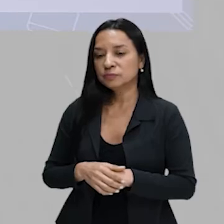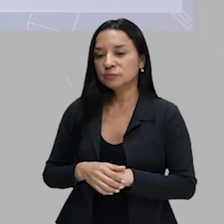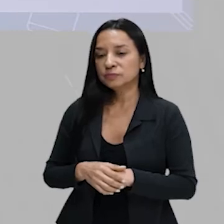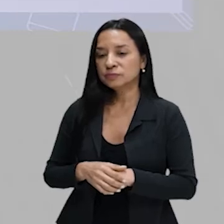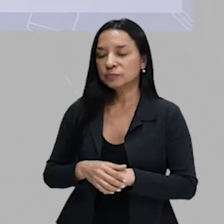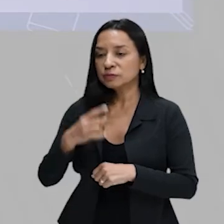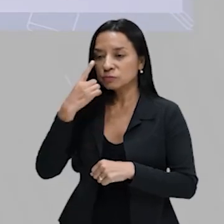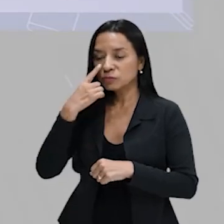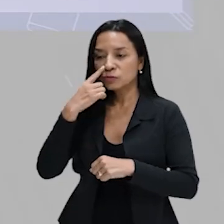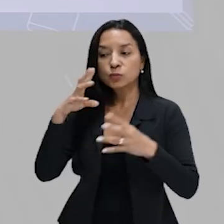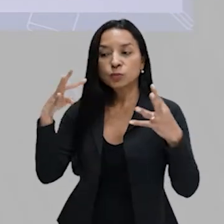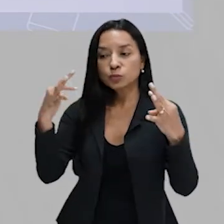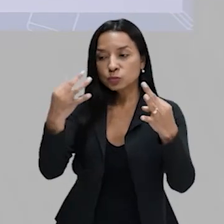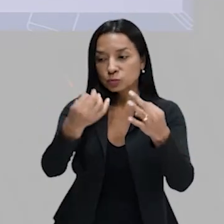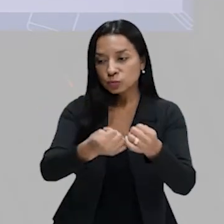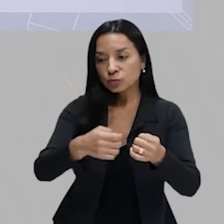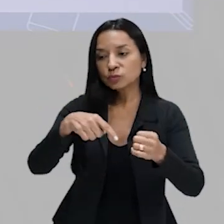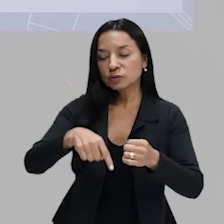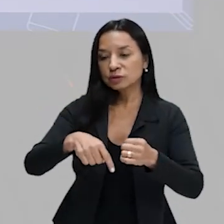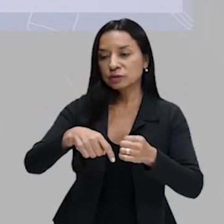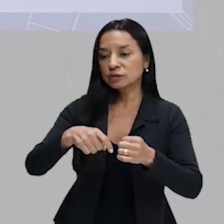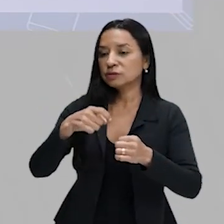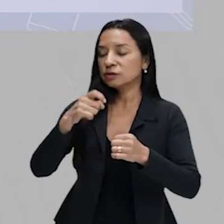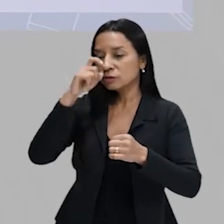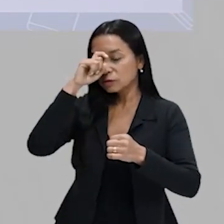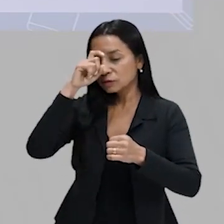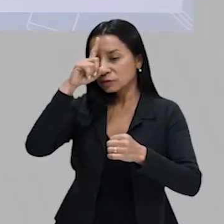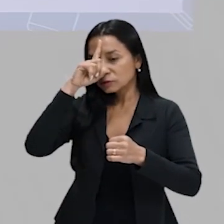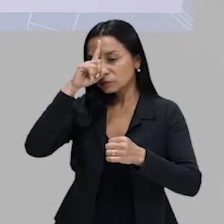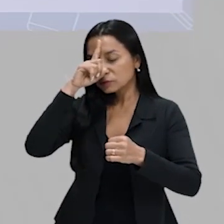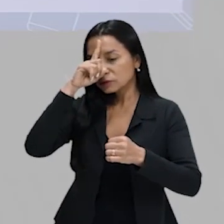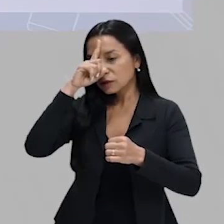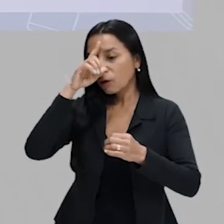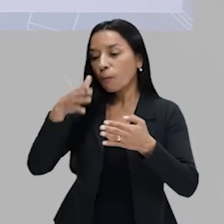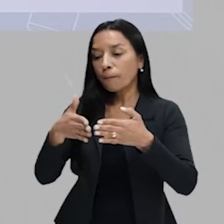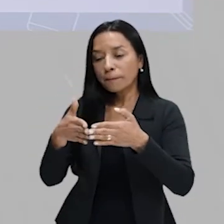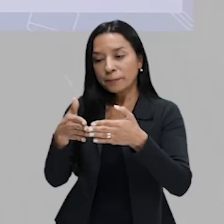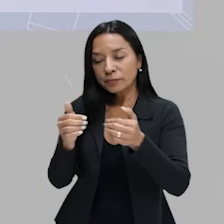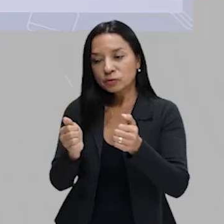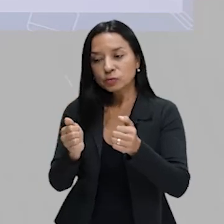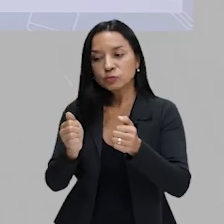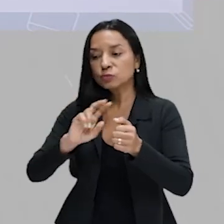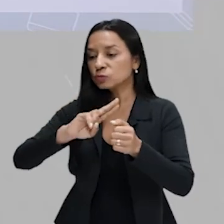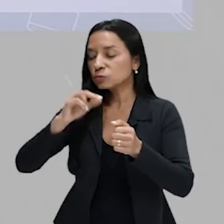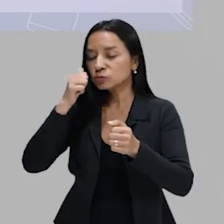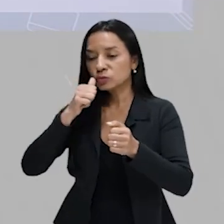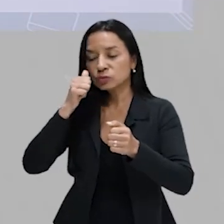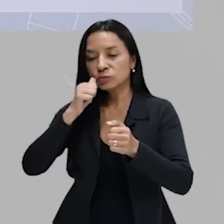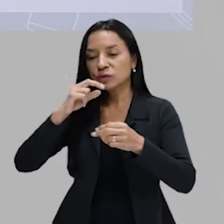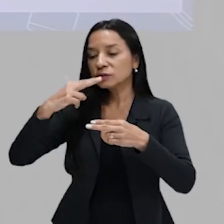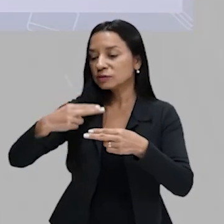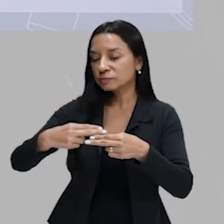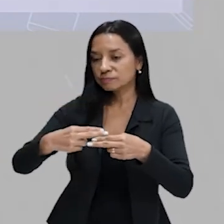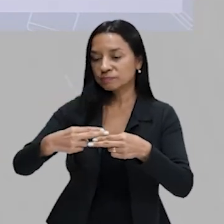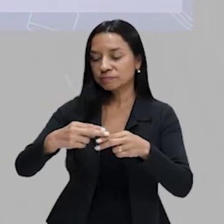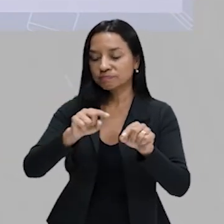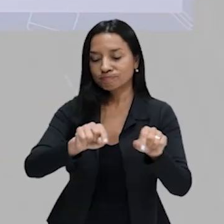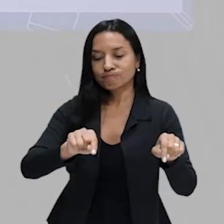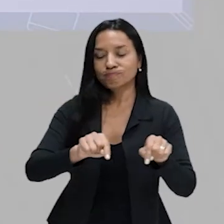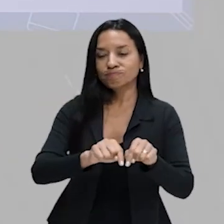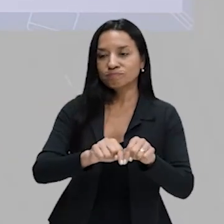ao promoverem os partos, eles colocassem essas mulheres deitadas de lado. Logicamente